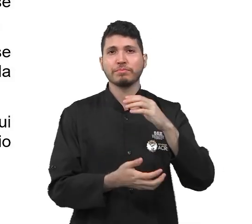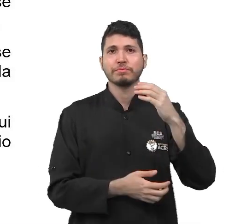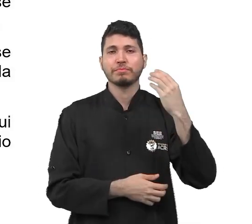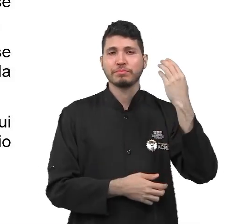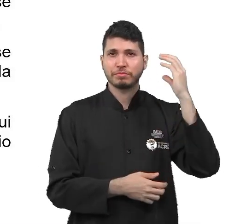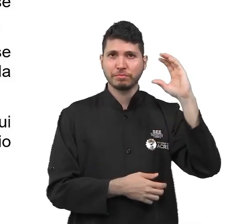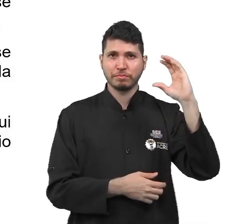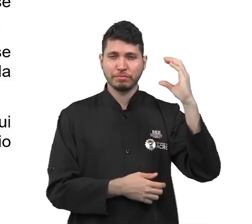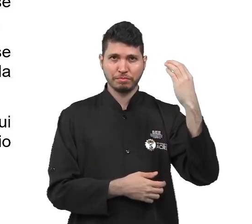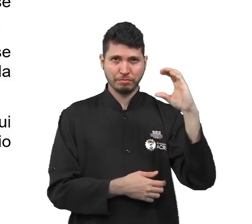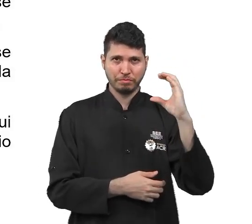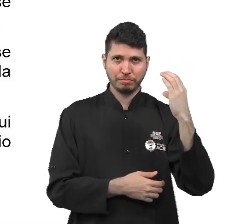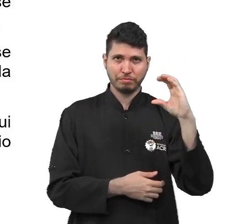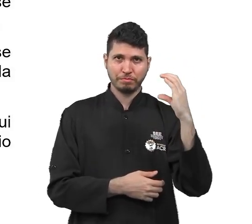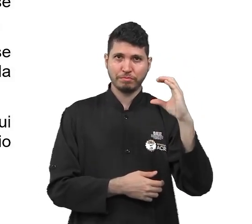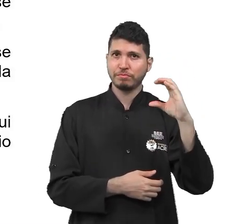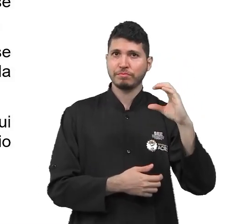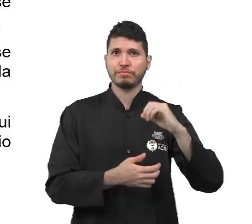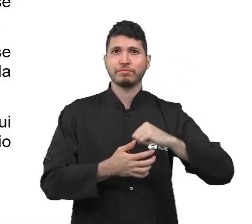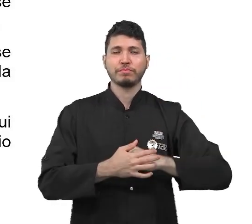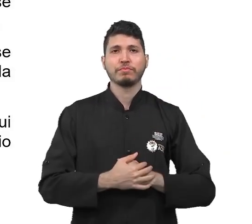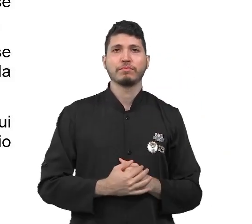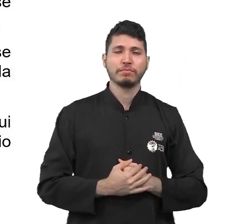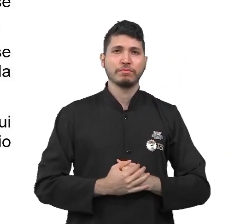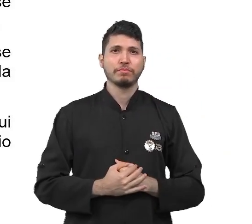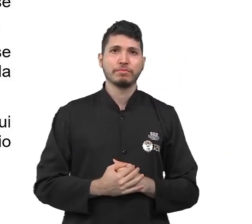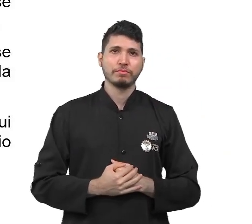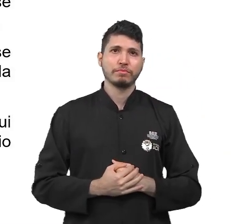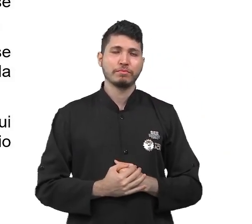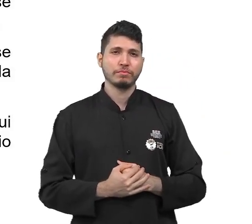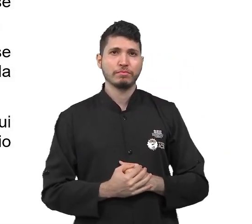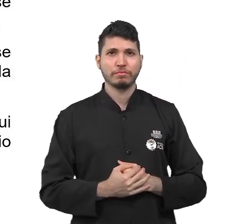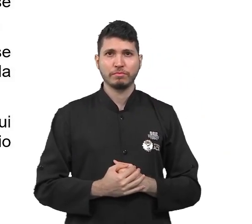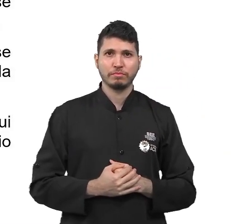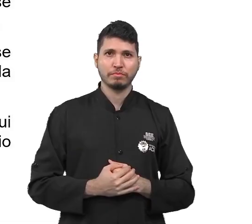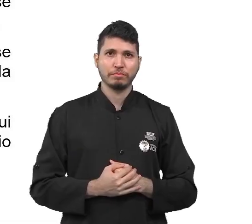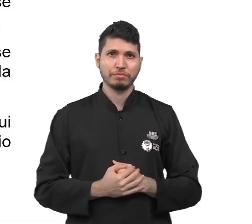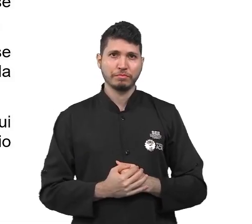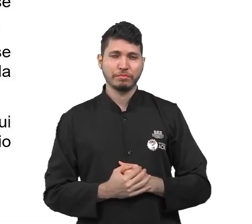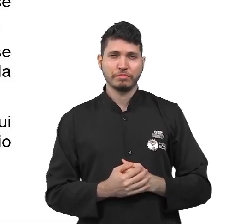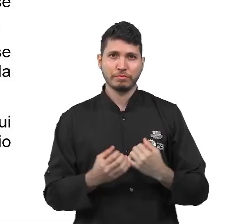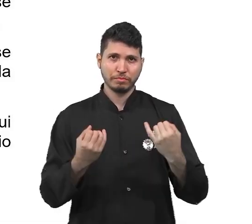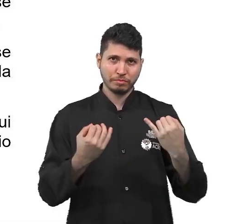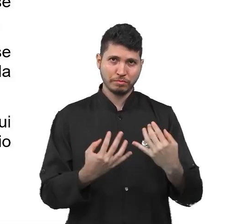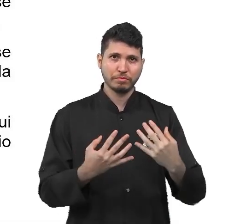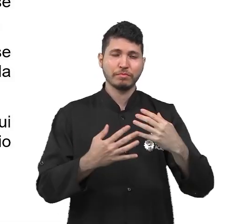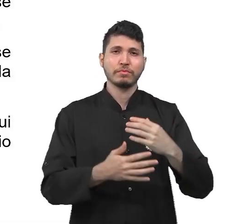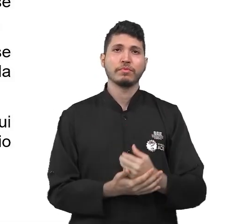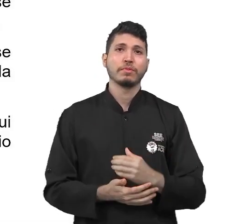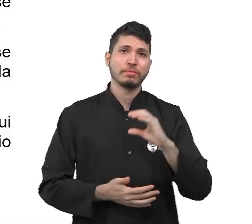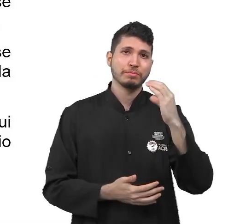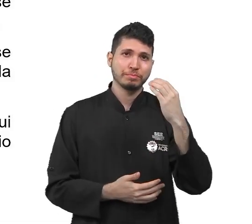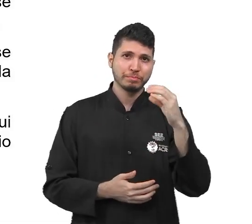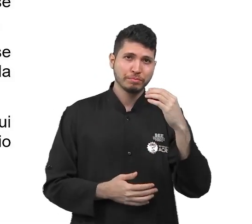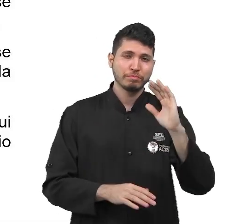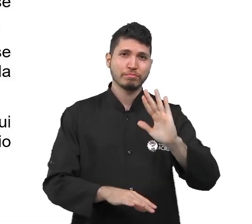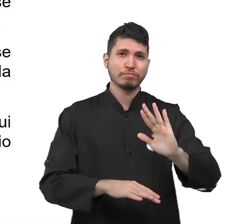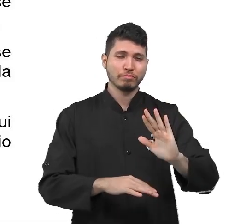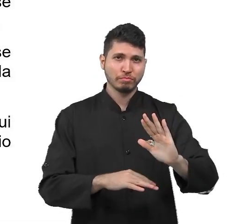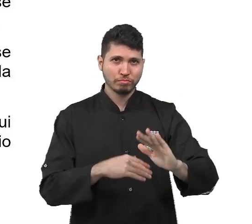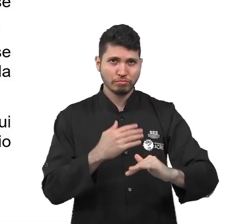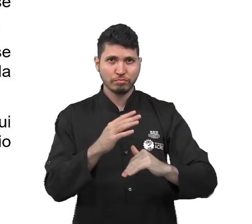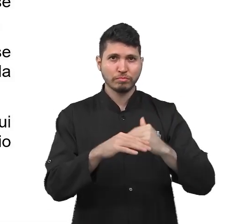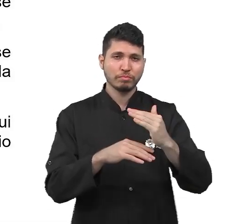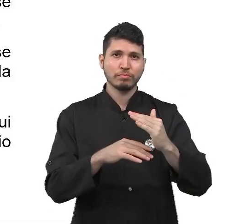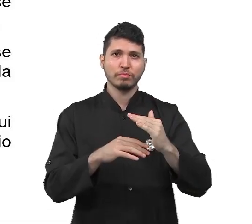Kuhn, também no século XX. Então ele vai dizer que a ciência evolui quando acontece a